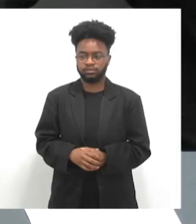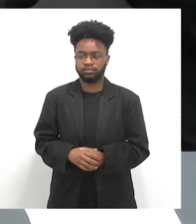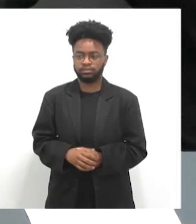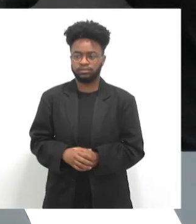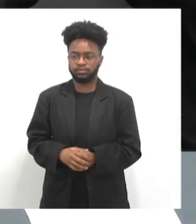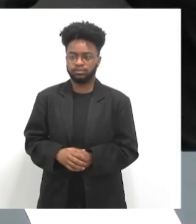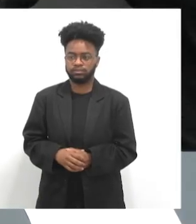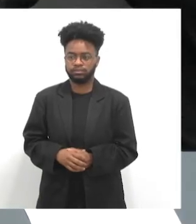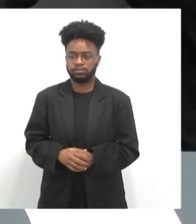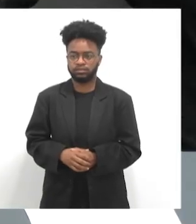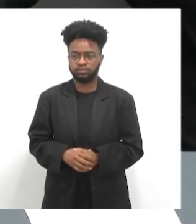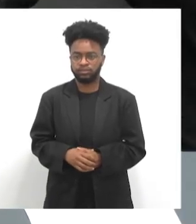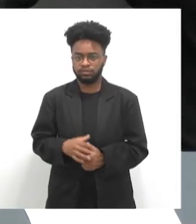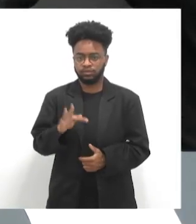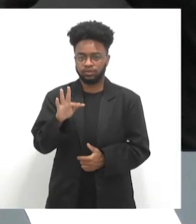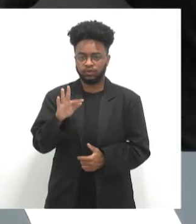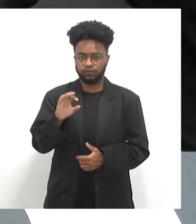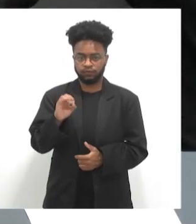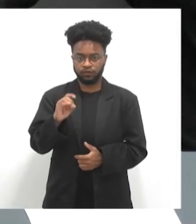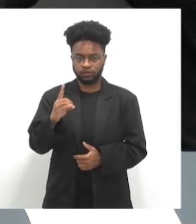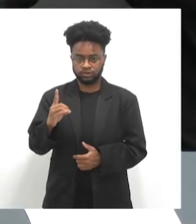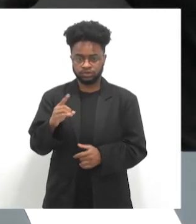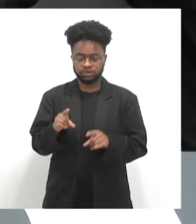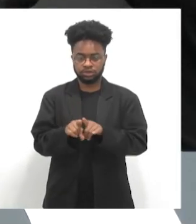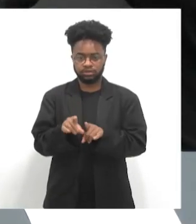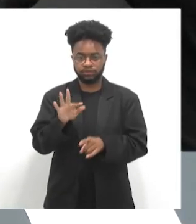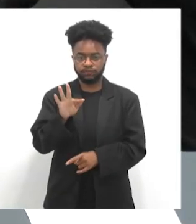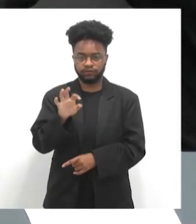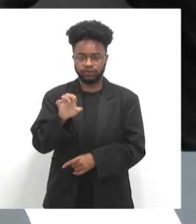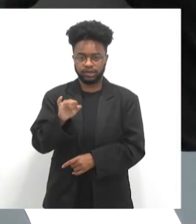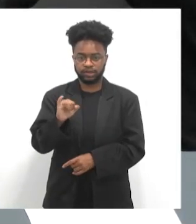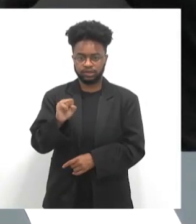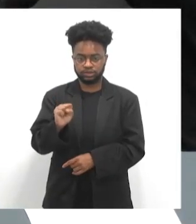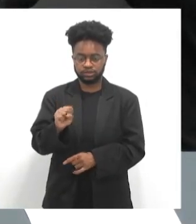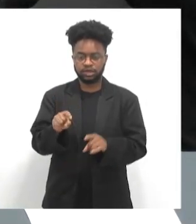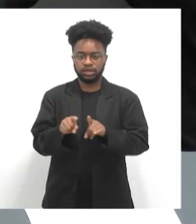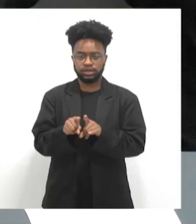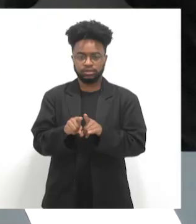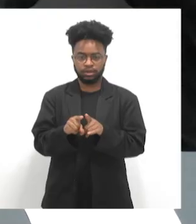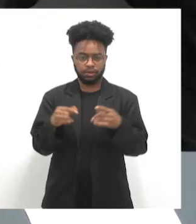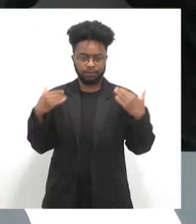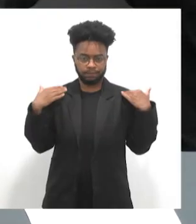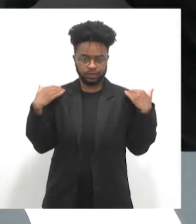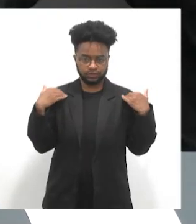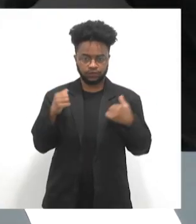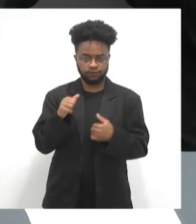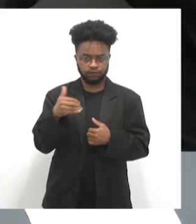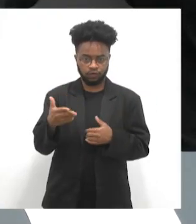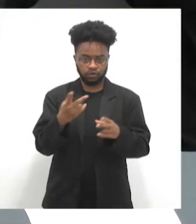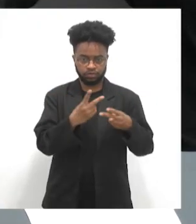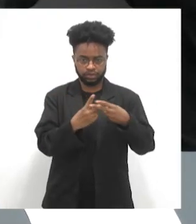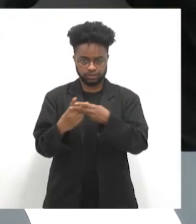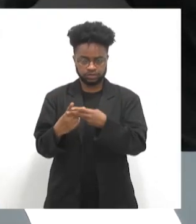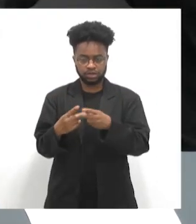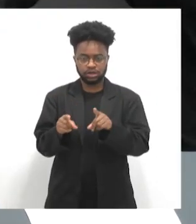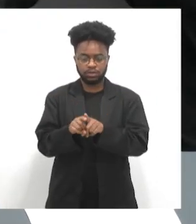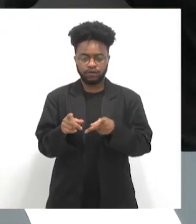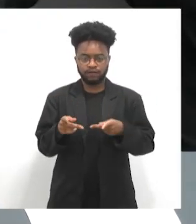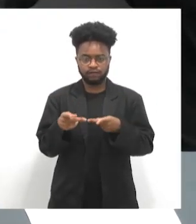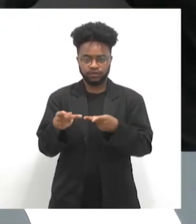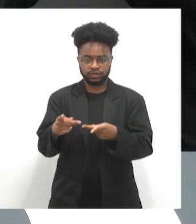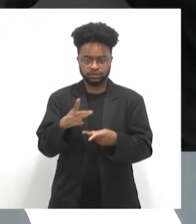O FOT, o FEIS, a saidinha, a visita